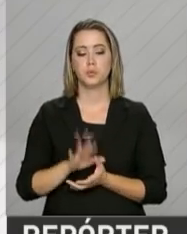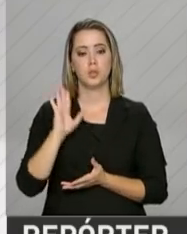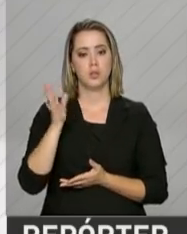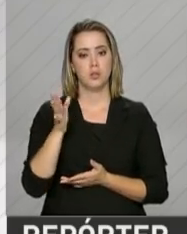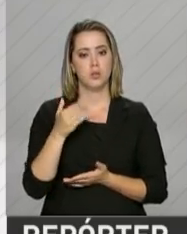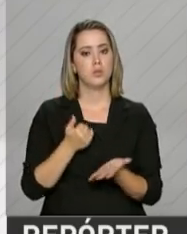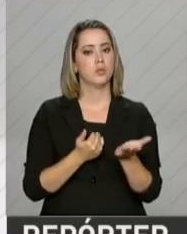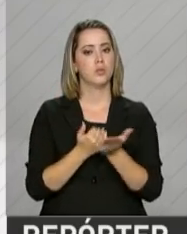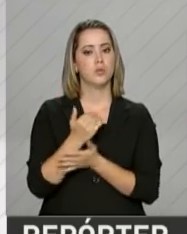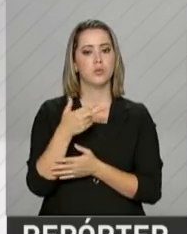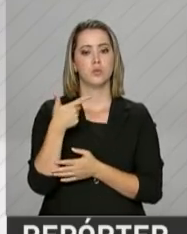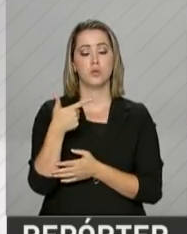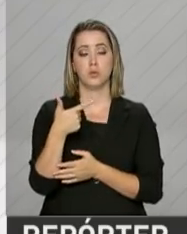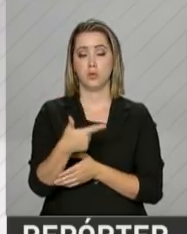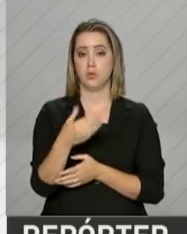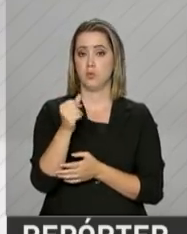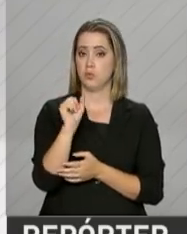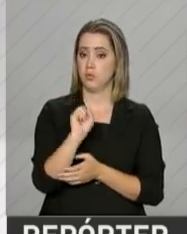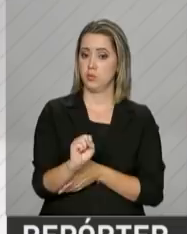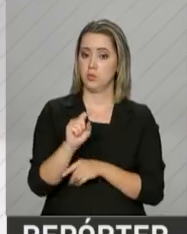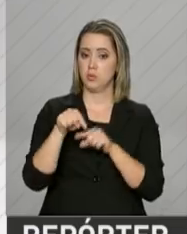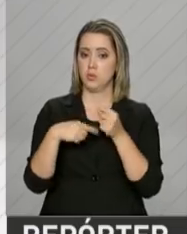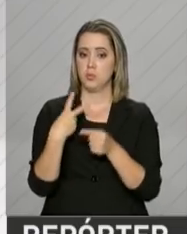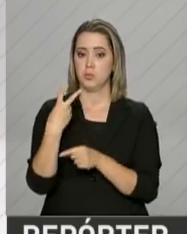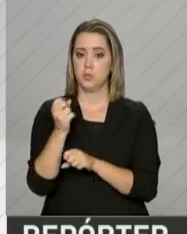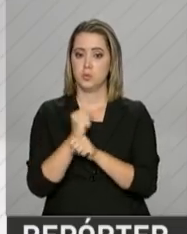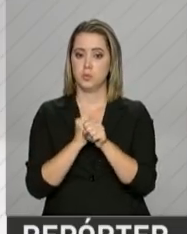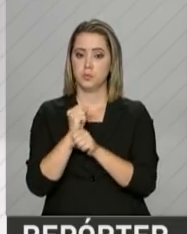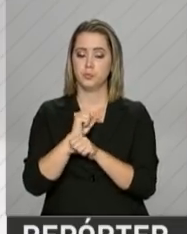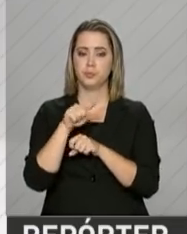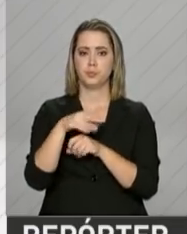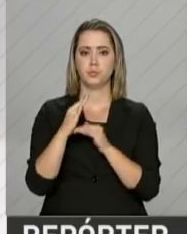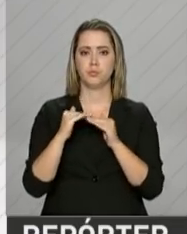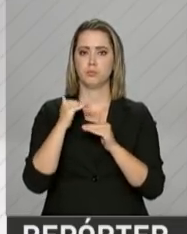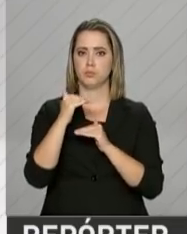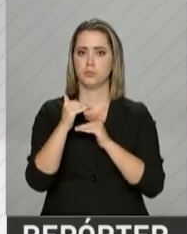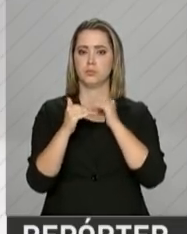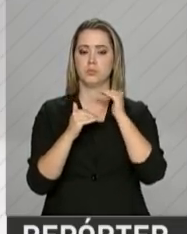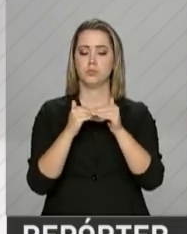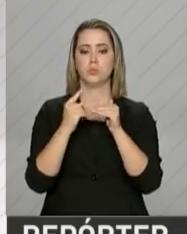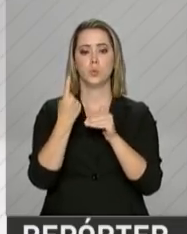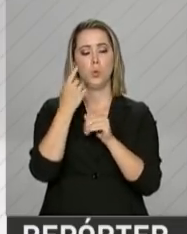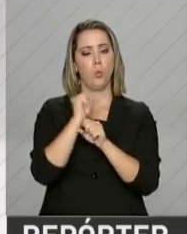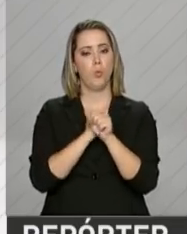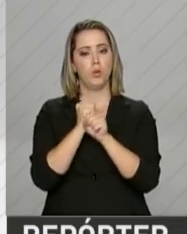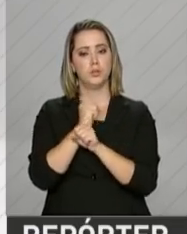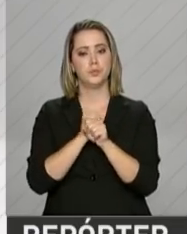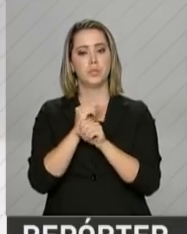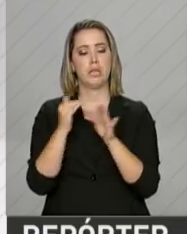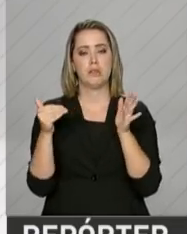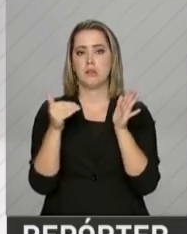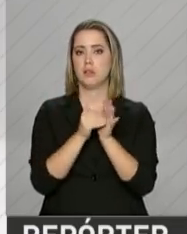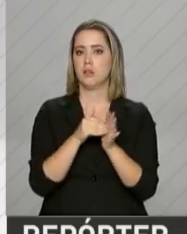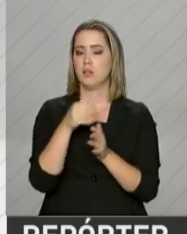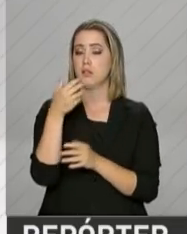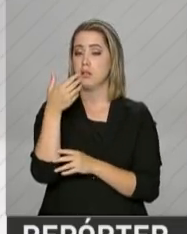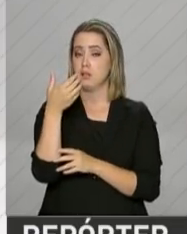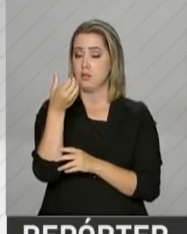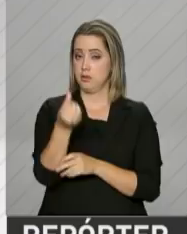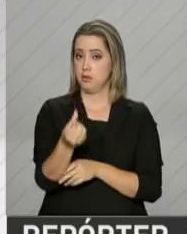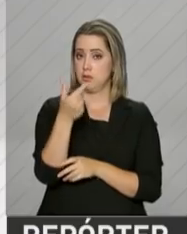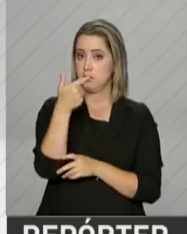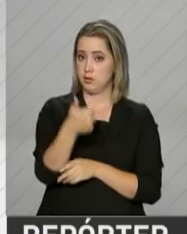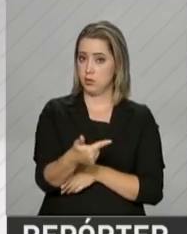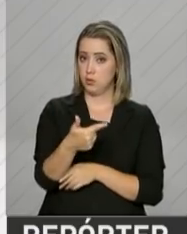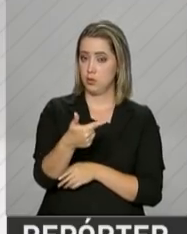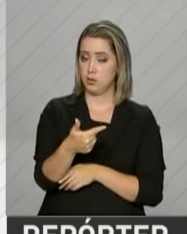a partir de 2018 a cada 2 anos esta idade mínima vai aumentar 1 ano até chegar a 62 anos